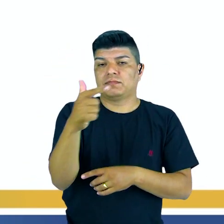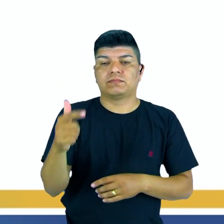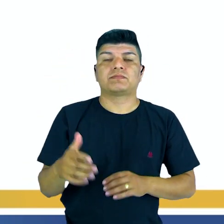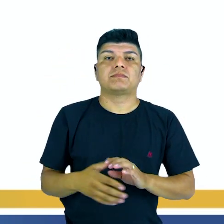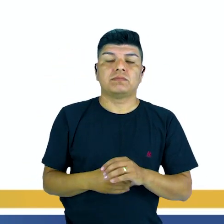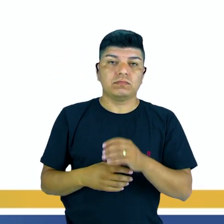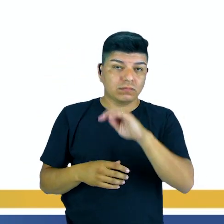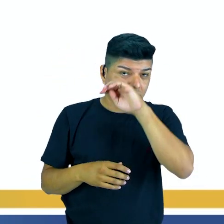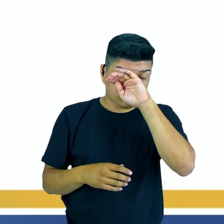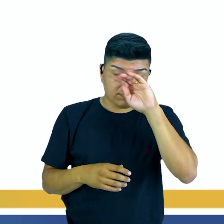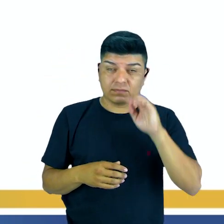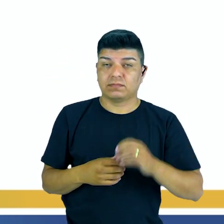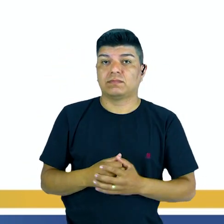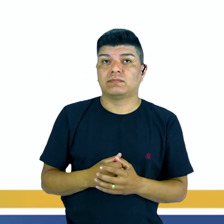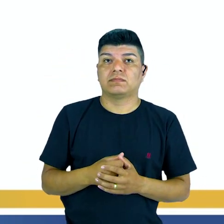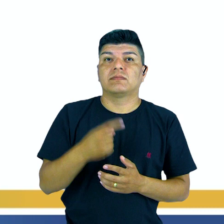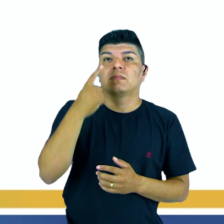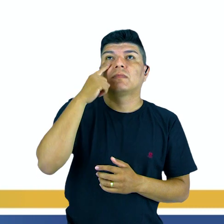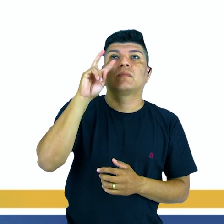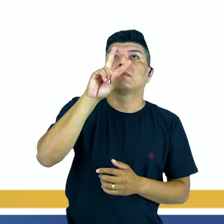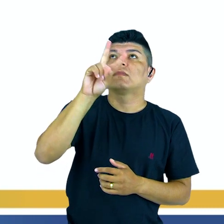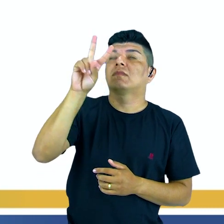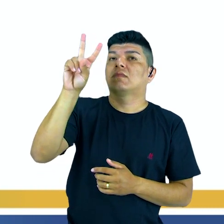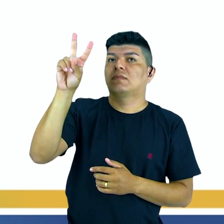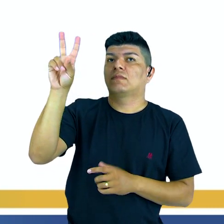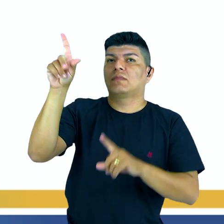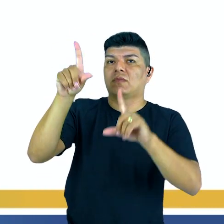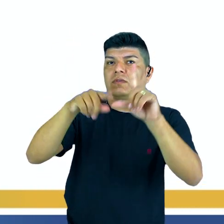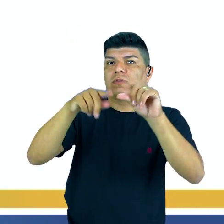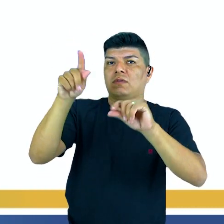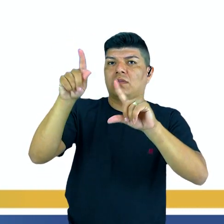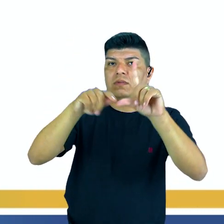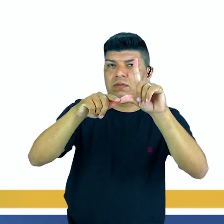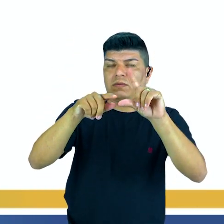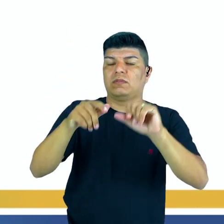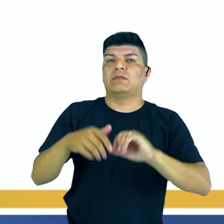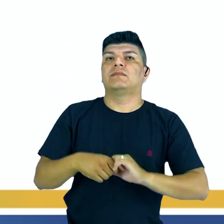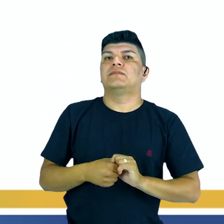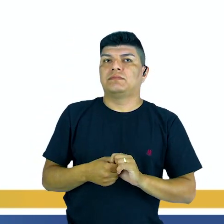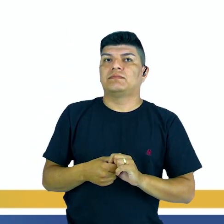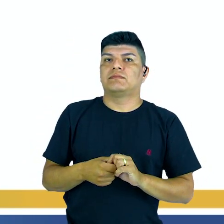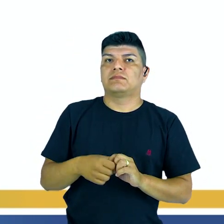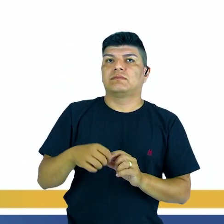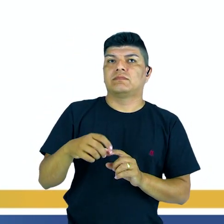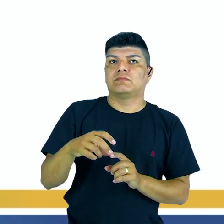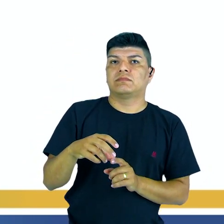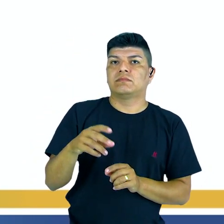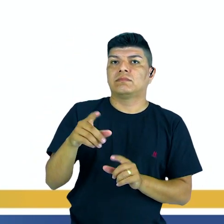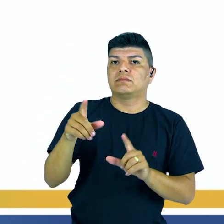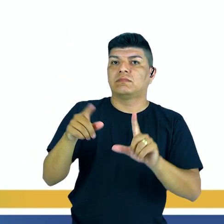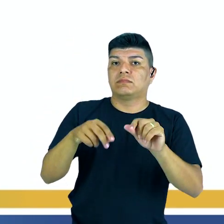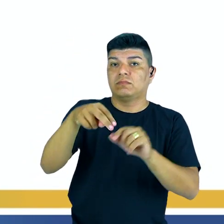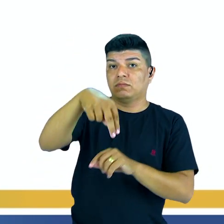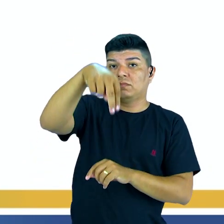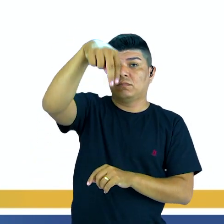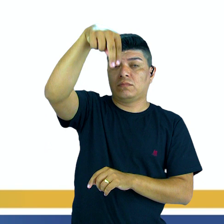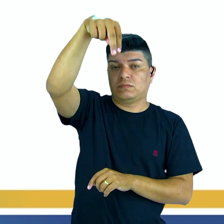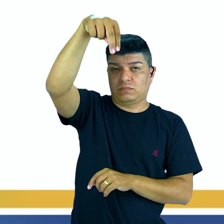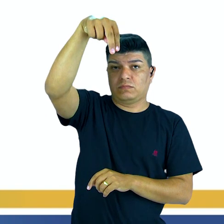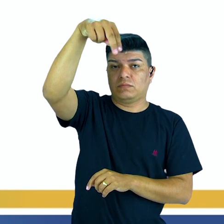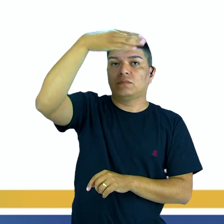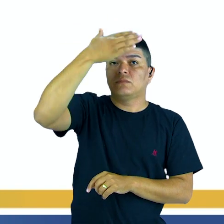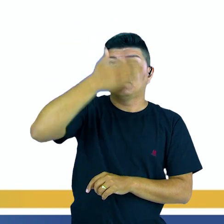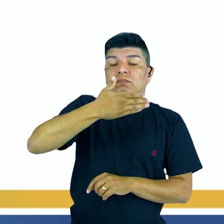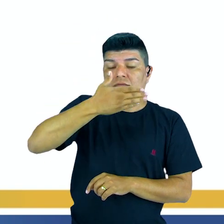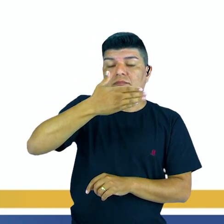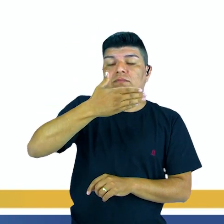Então, aí sim, ele olhava para essa estrela, chamada de Ursa Maior, tá? E colocava ao norte, tá, de frente